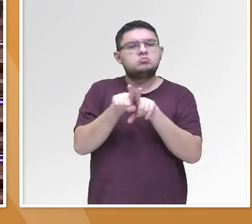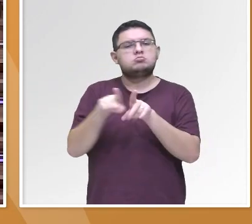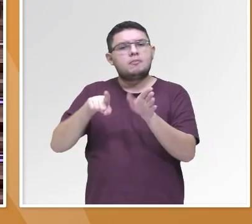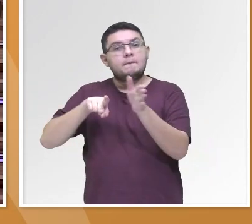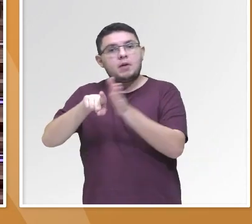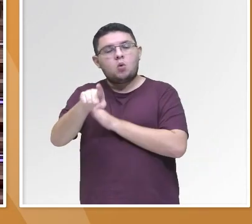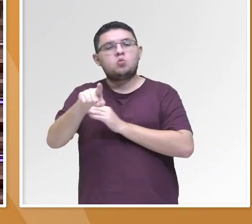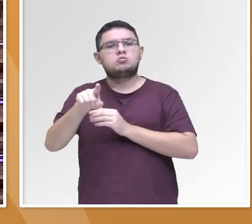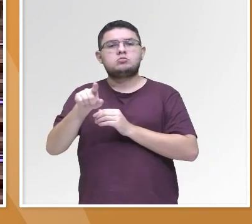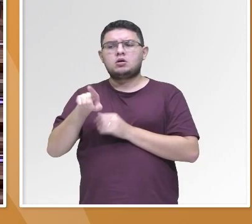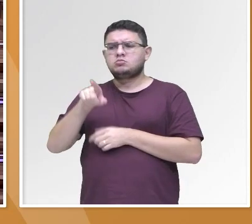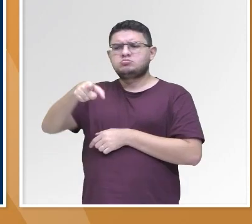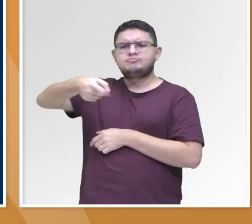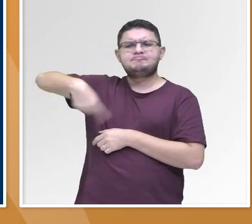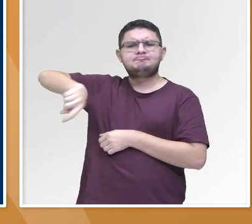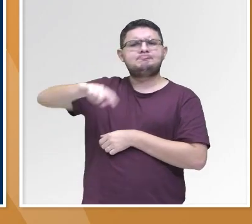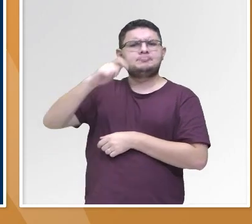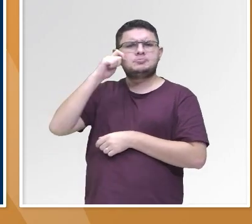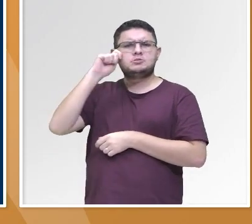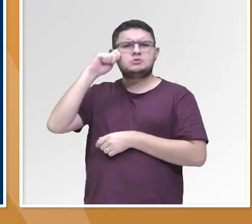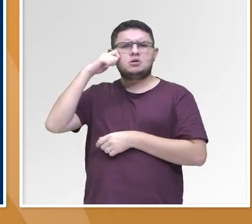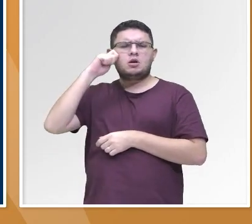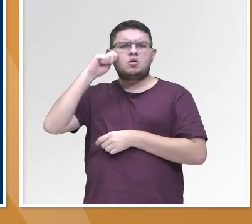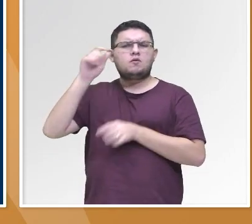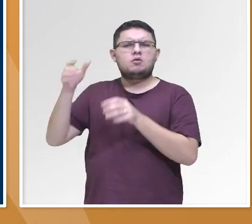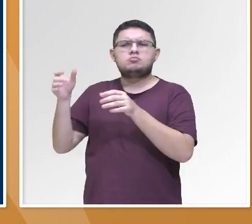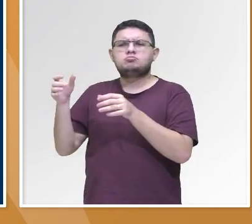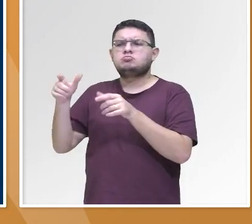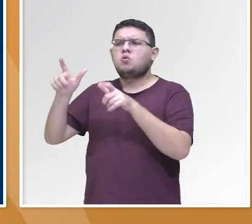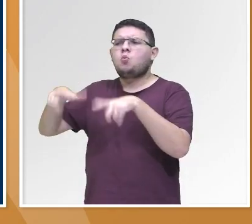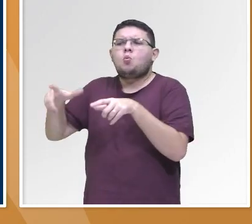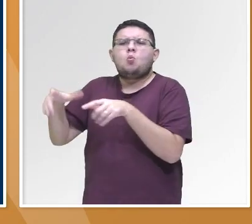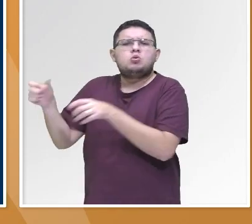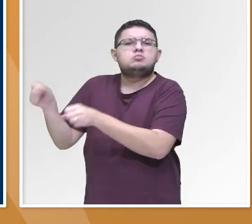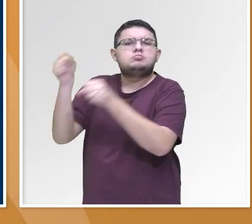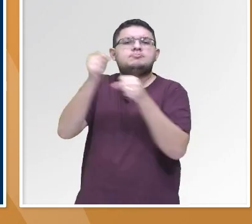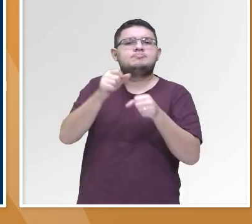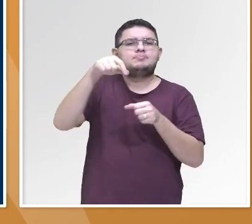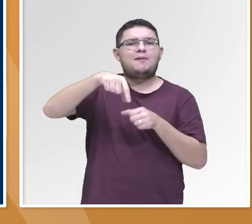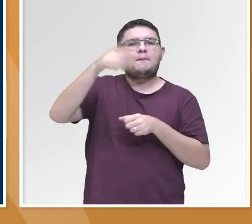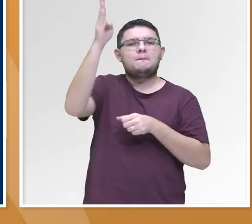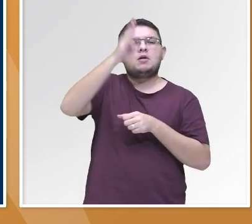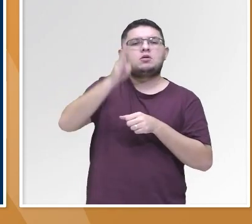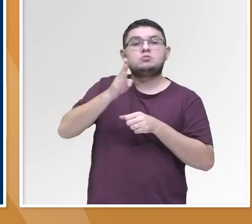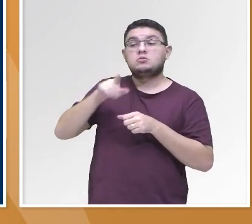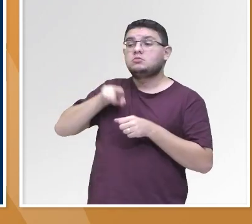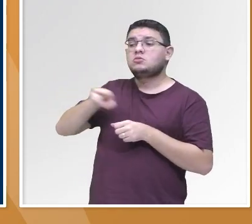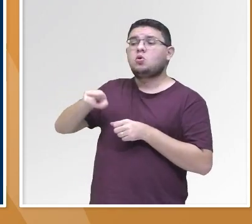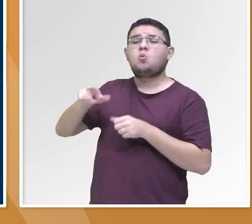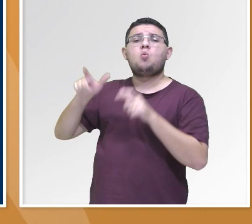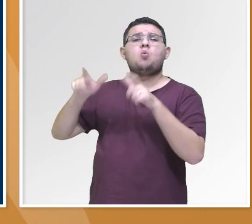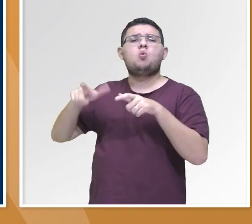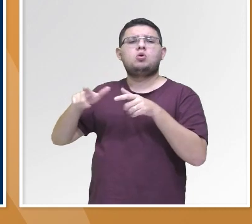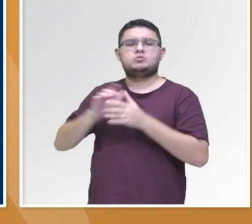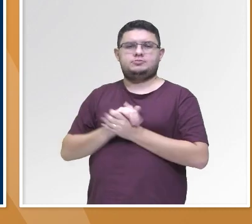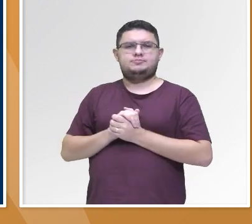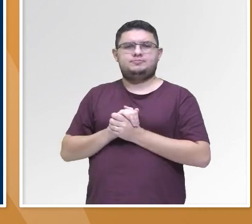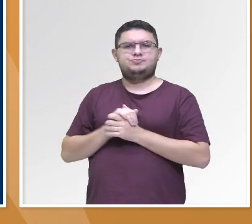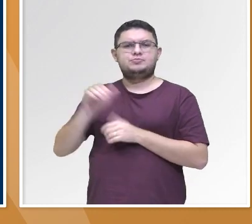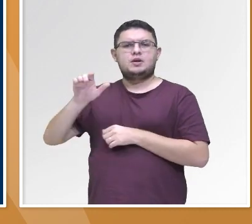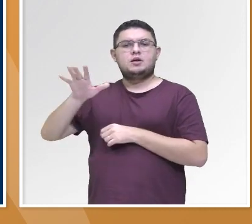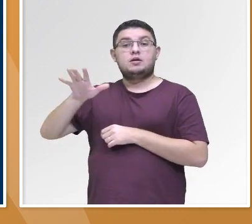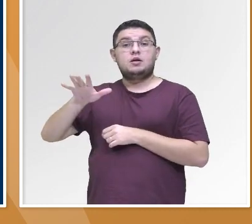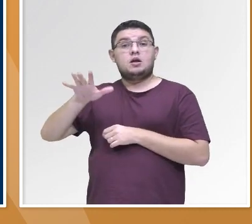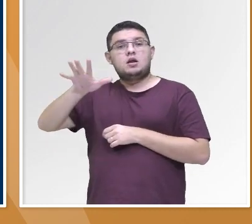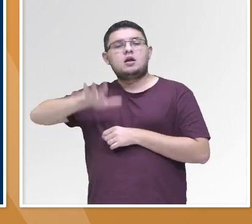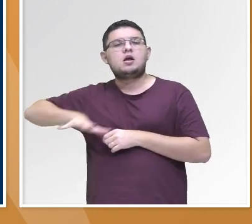ver, então? De onde vieram? No nosso texto, primeiro ponto, costa ocidental, Cabo Verde e